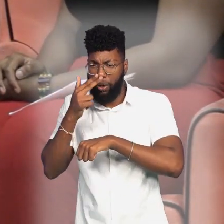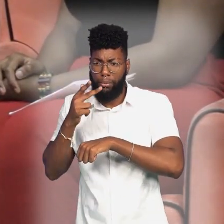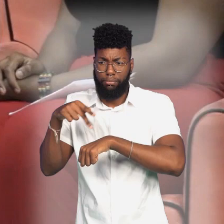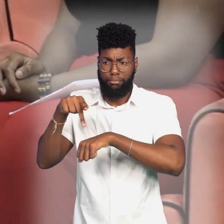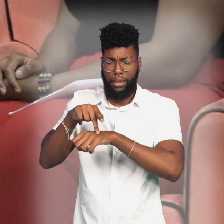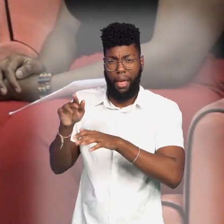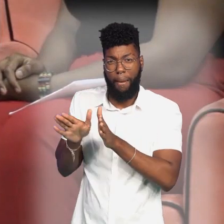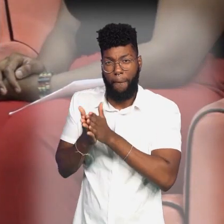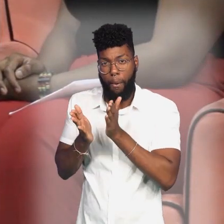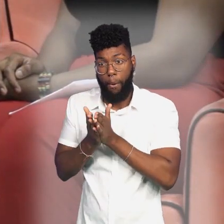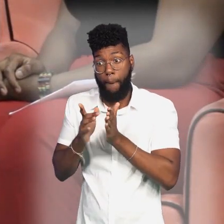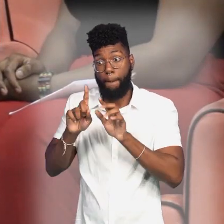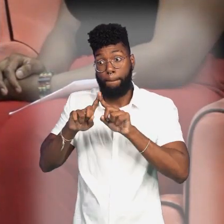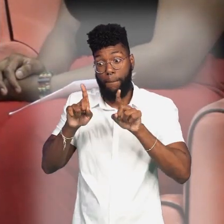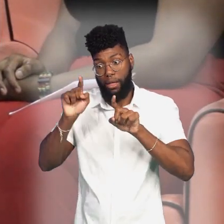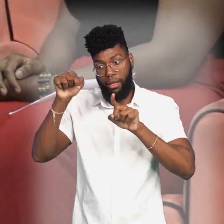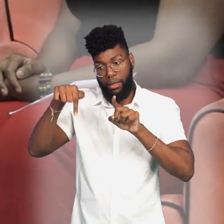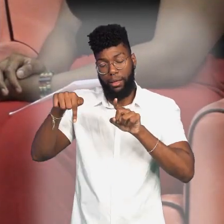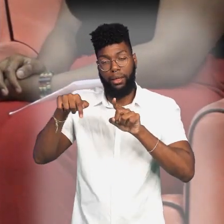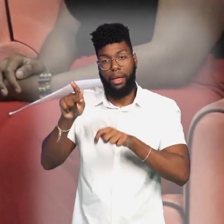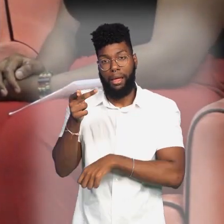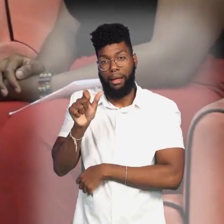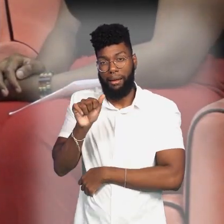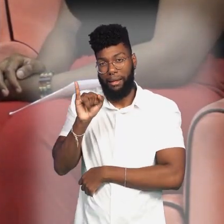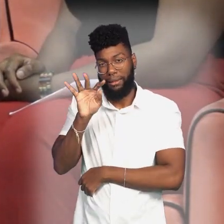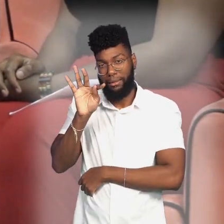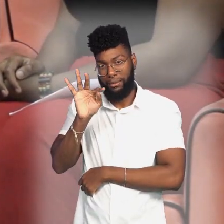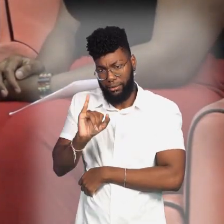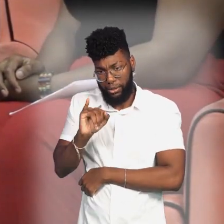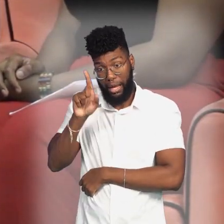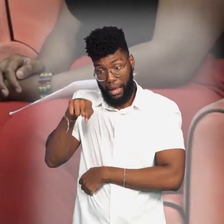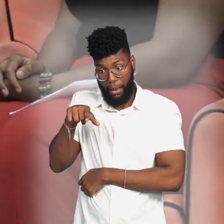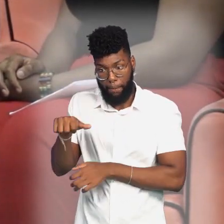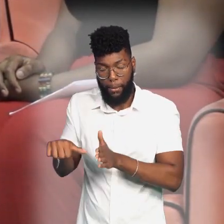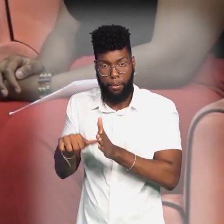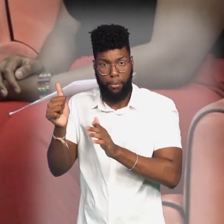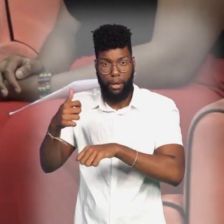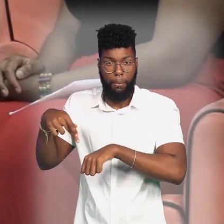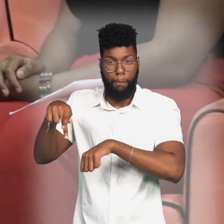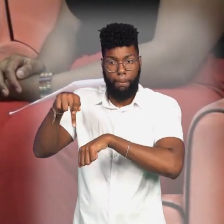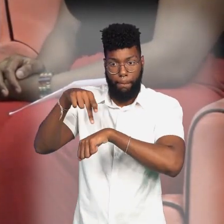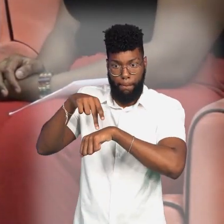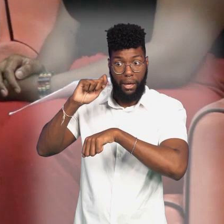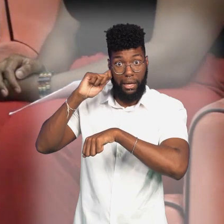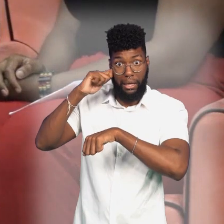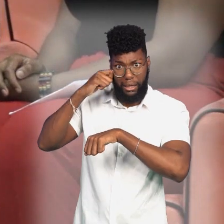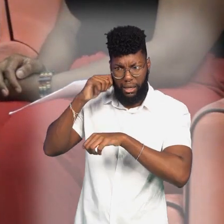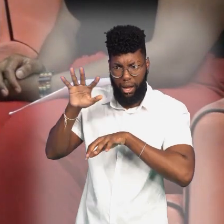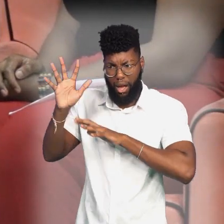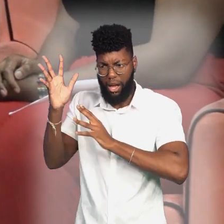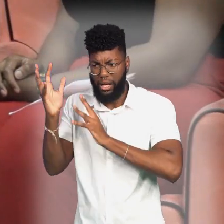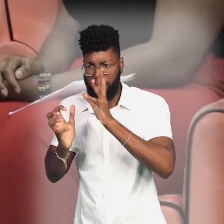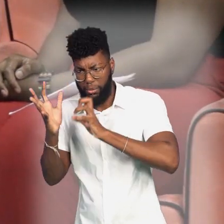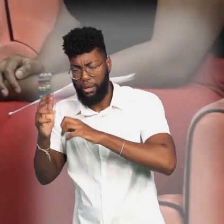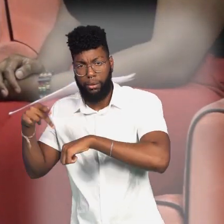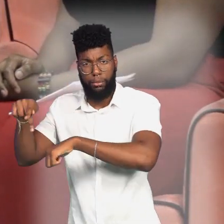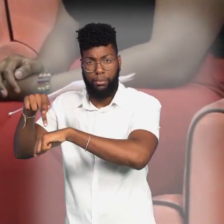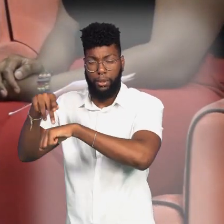mas foi a primeira nação negra a brigar com a França até ter sua independência.